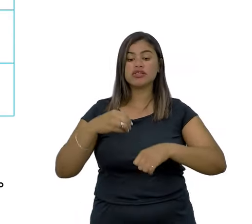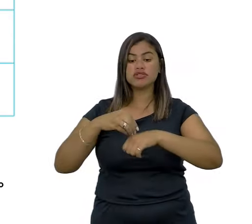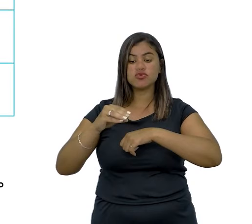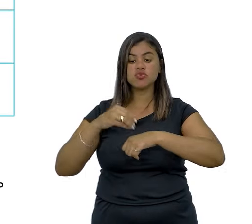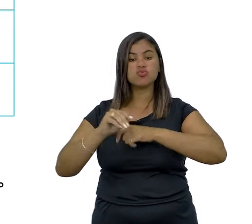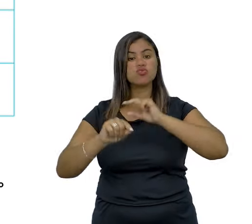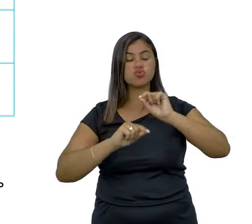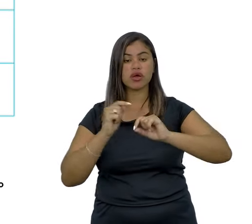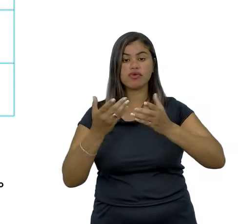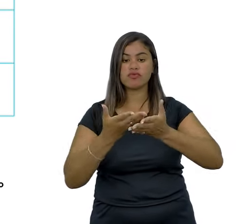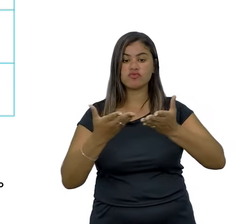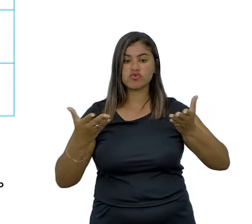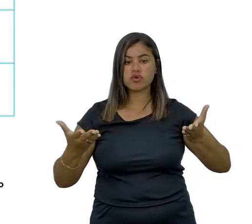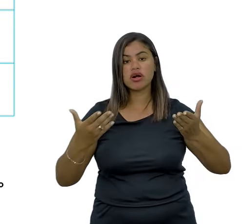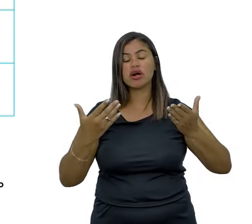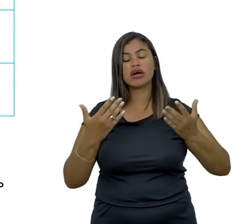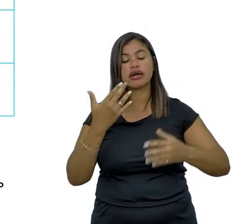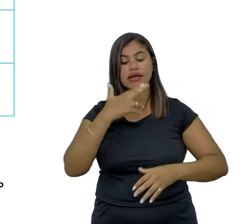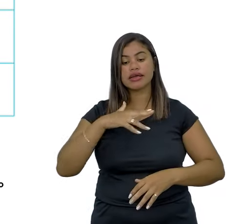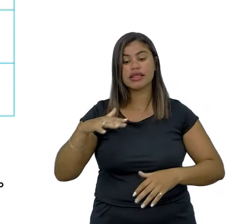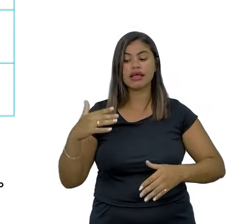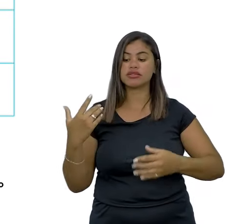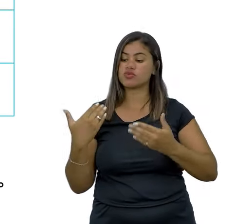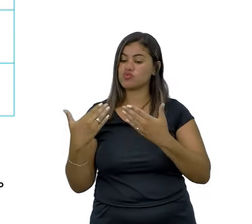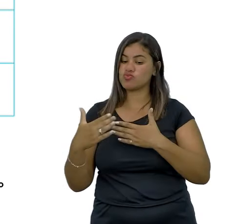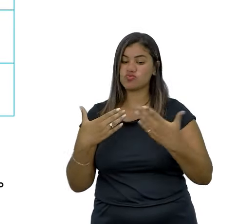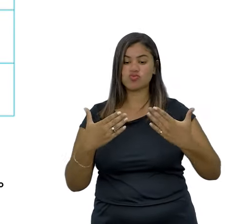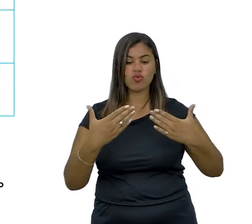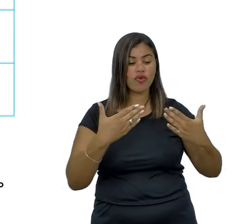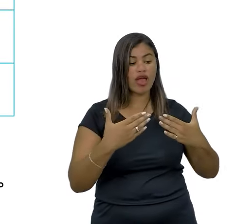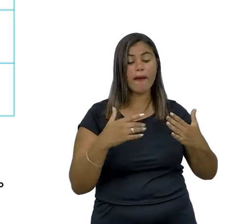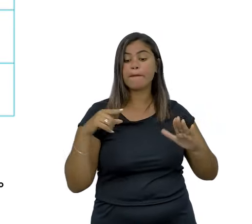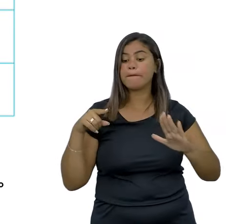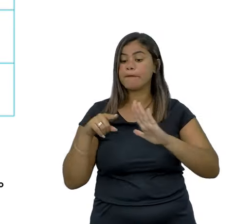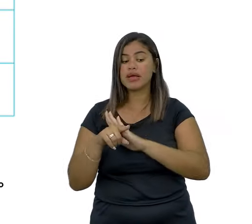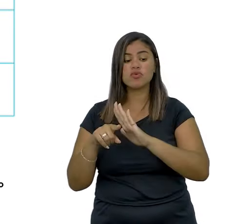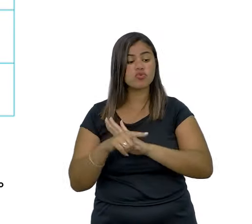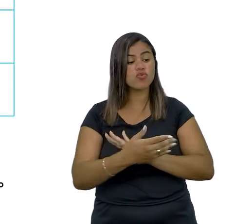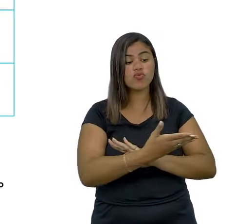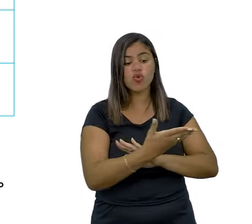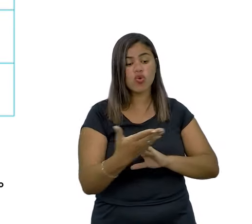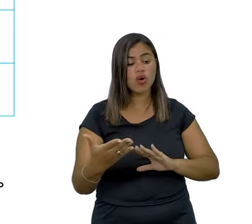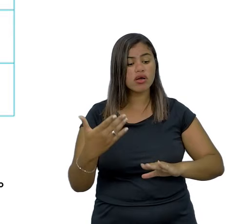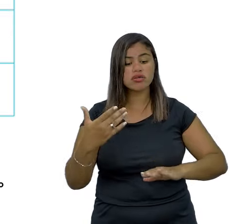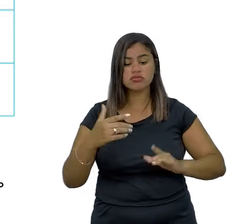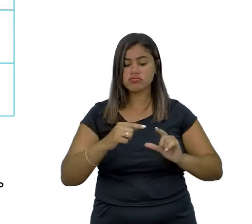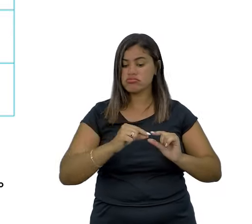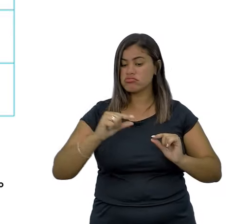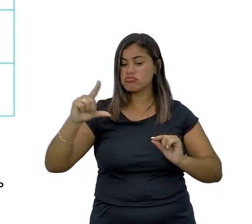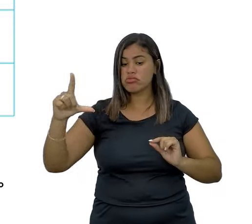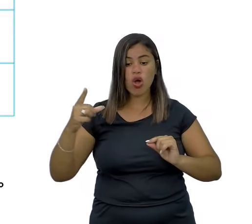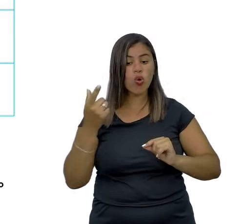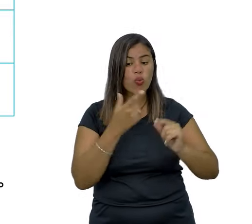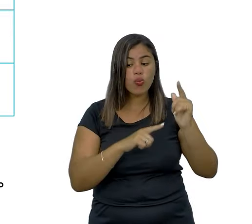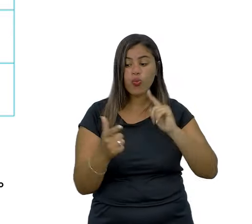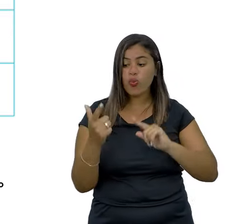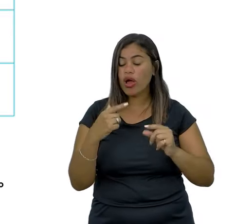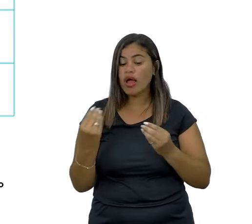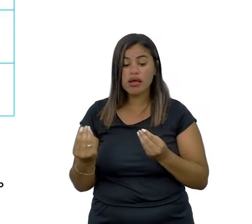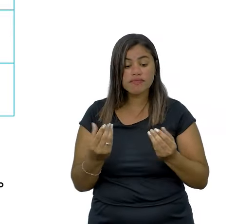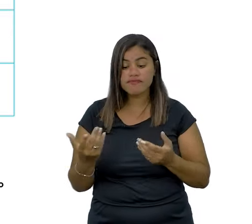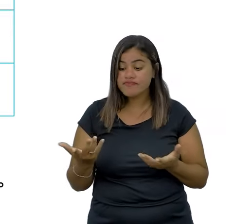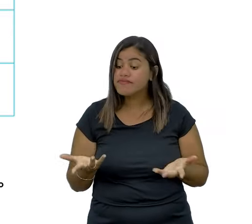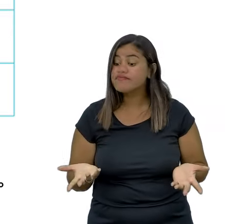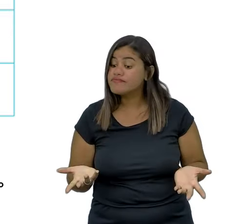você discuta com as crianças como elas fizeram para completar a ordem crescente e